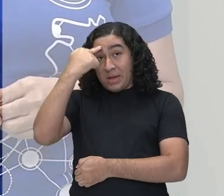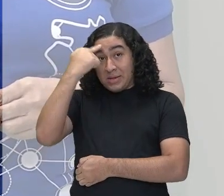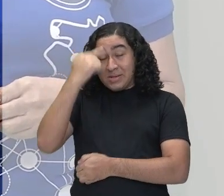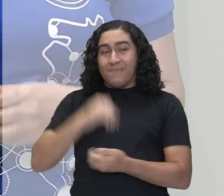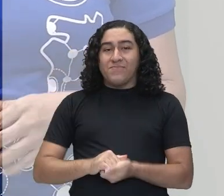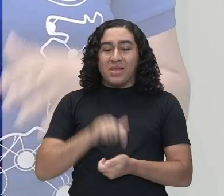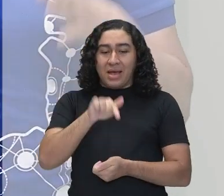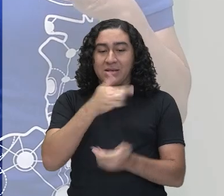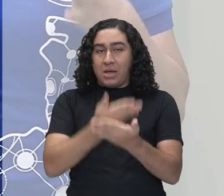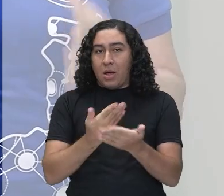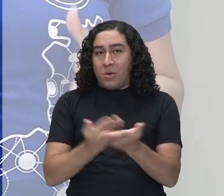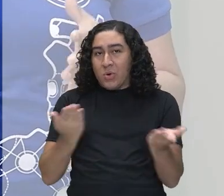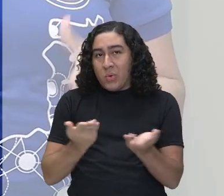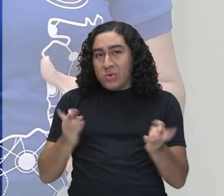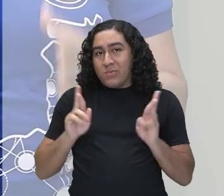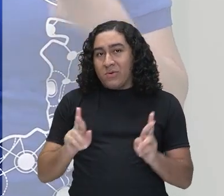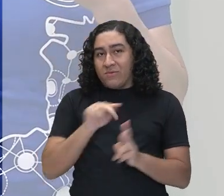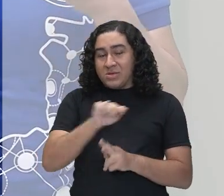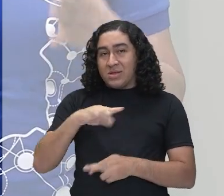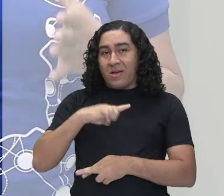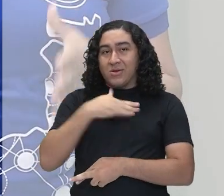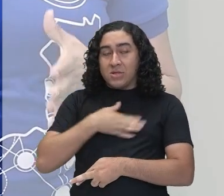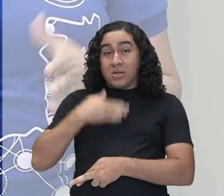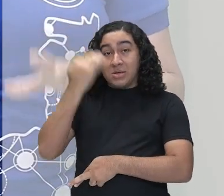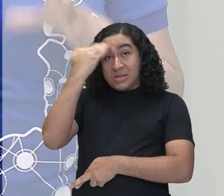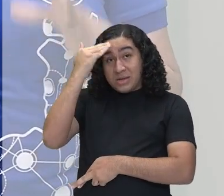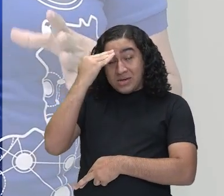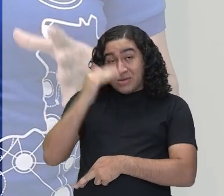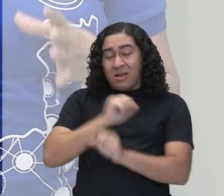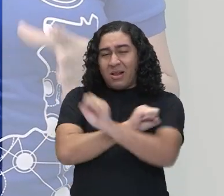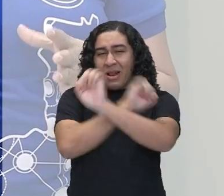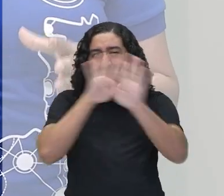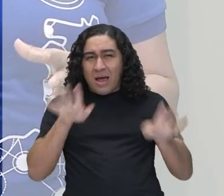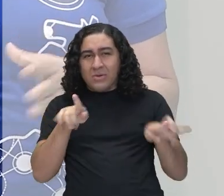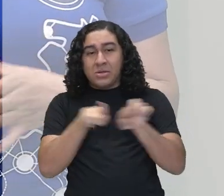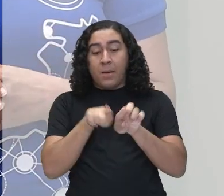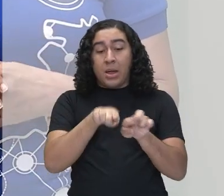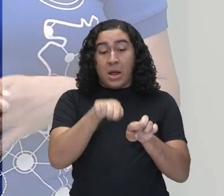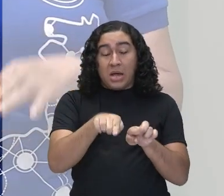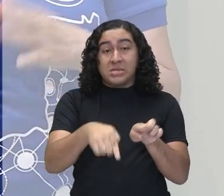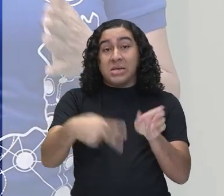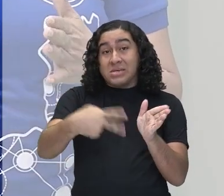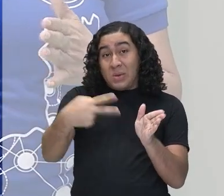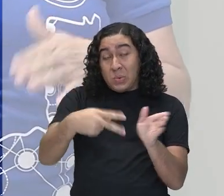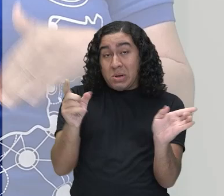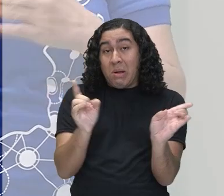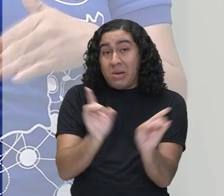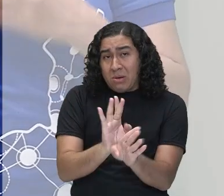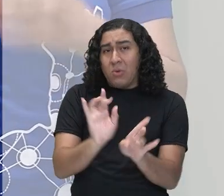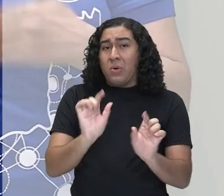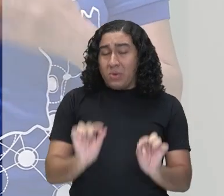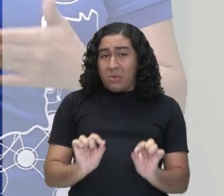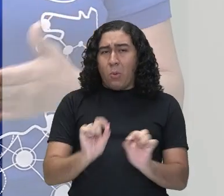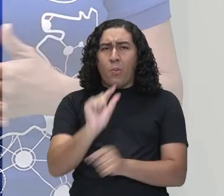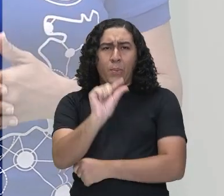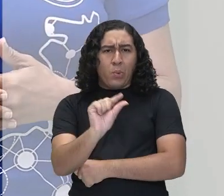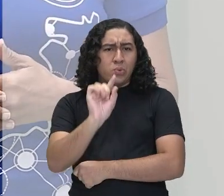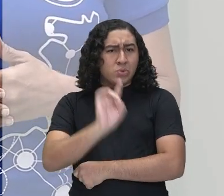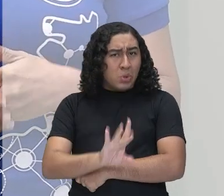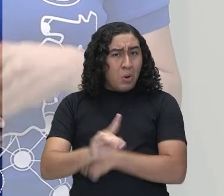nossa aula. Espero que vocês tenham compreendido bem o que se passa na segunda geração, um pouco, né? Porque